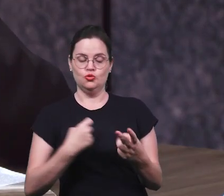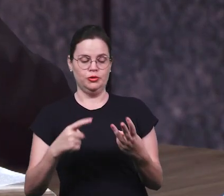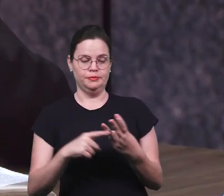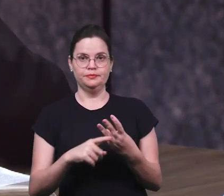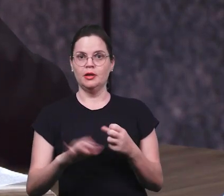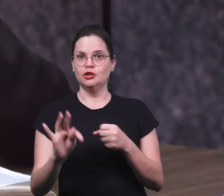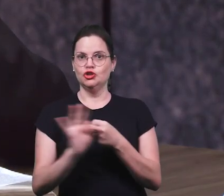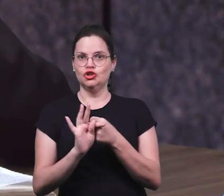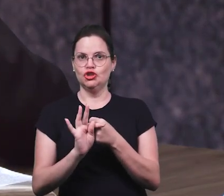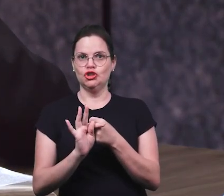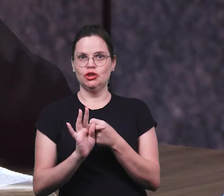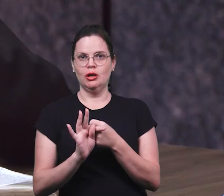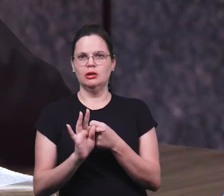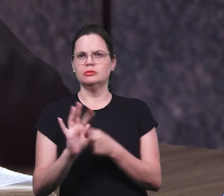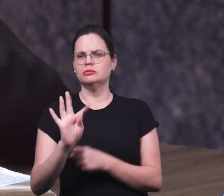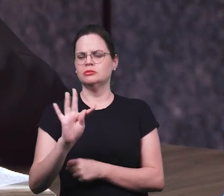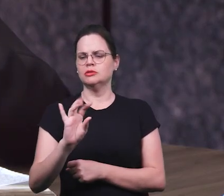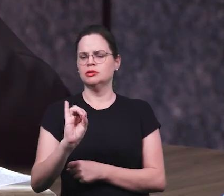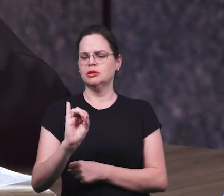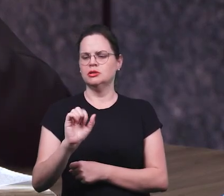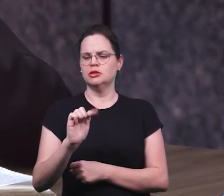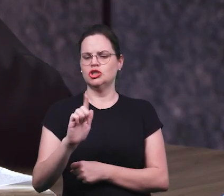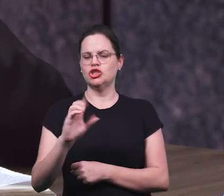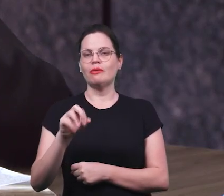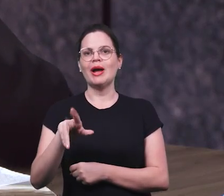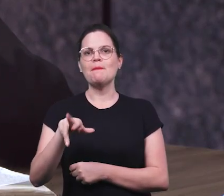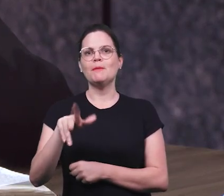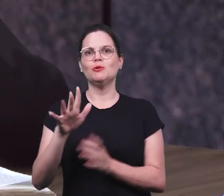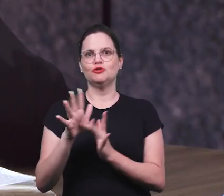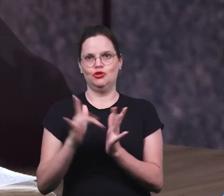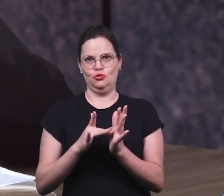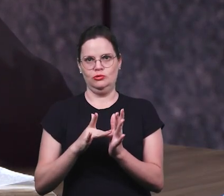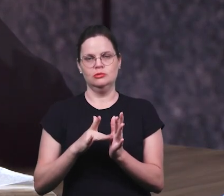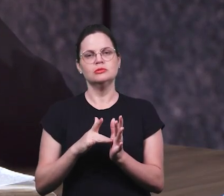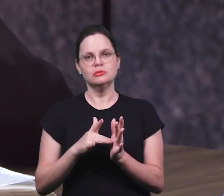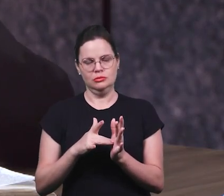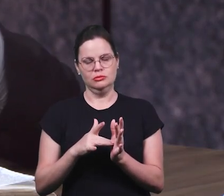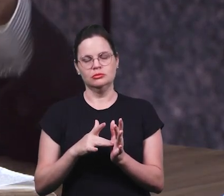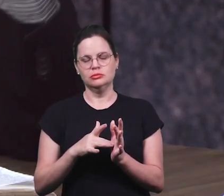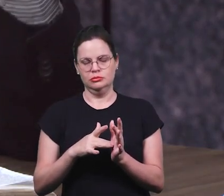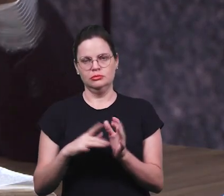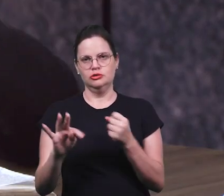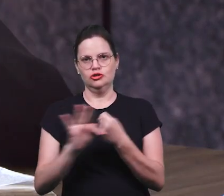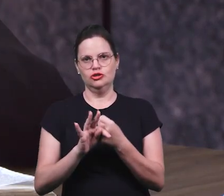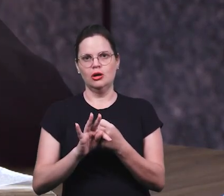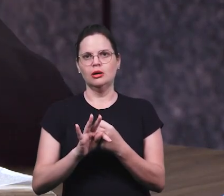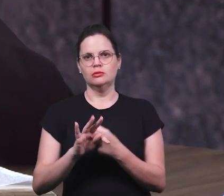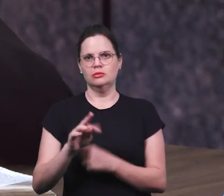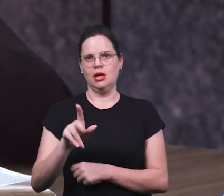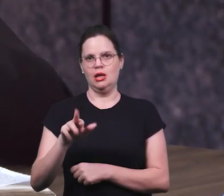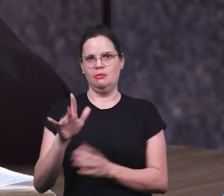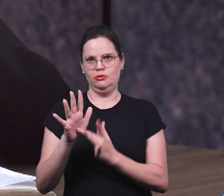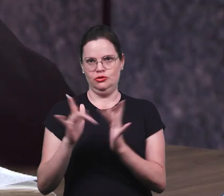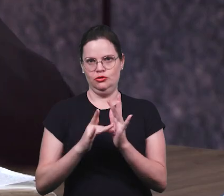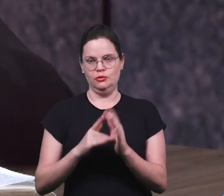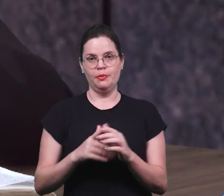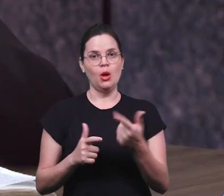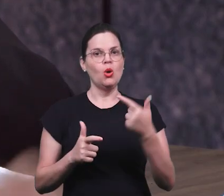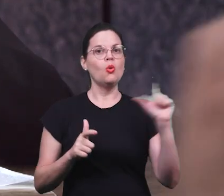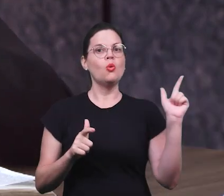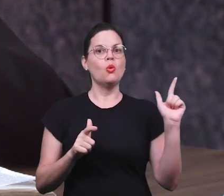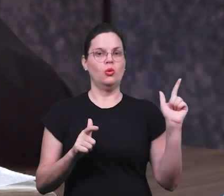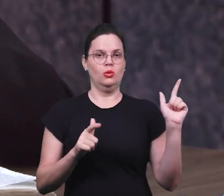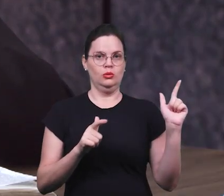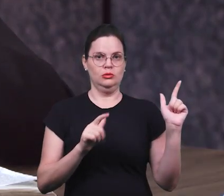Tiago. Esse Tiago aqui é o irmão do Senhor, não é? Esse Tiago é o irmão do Senhor, que o outro Tiago, irmão de